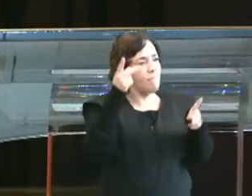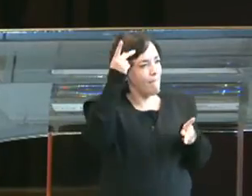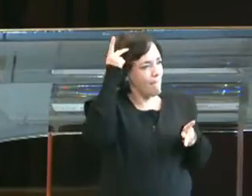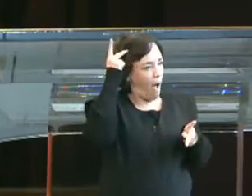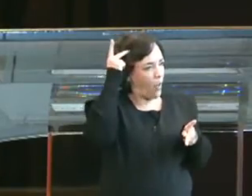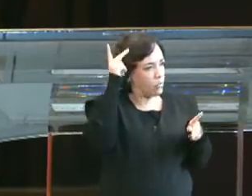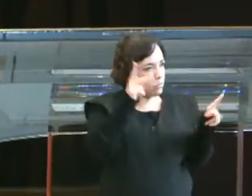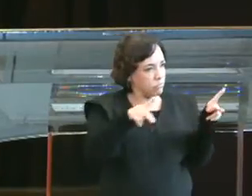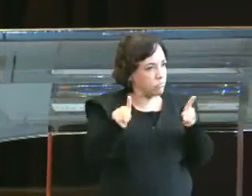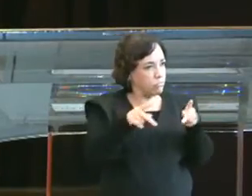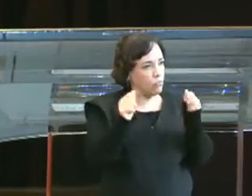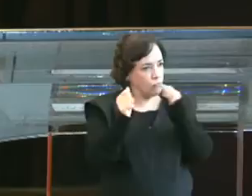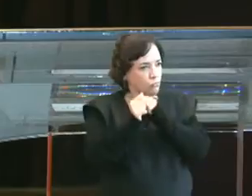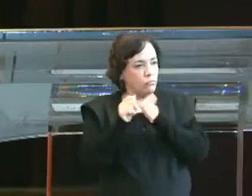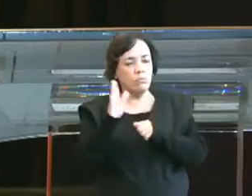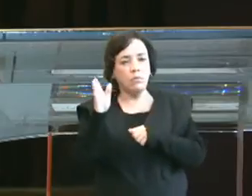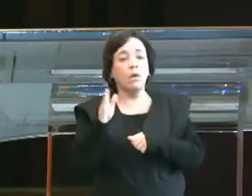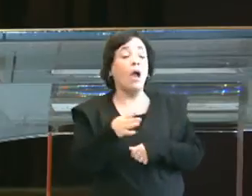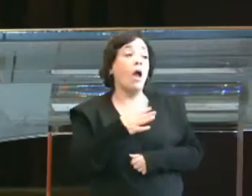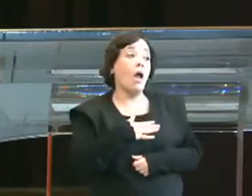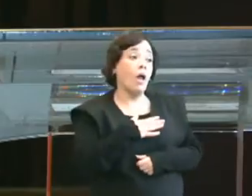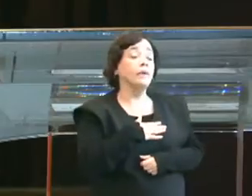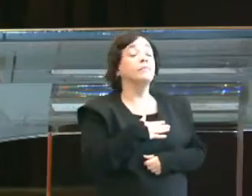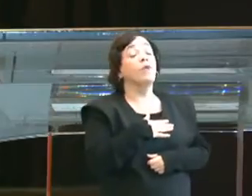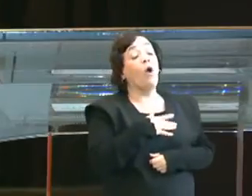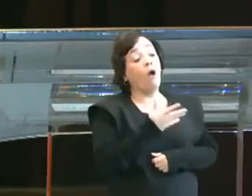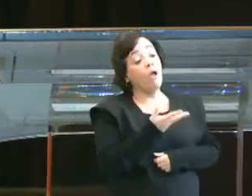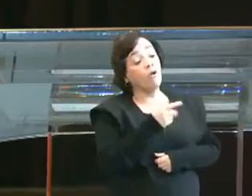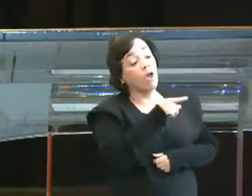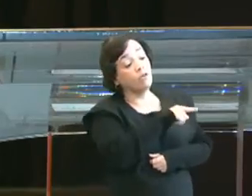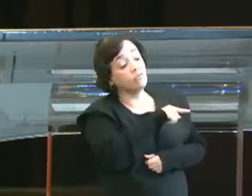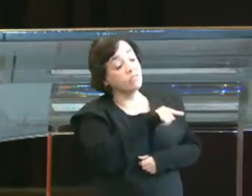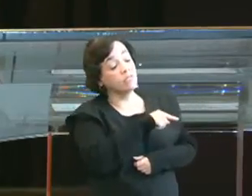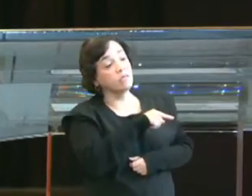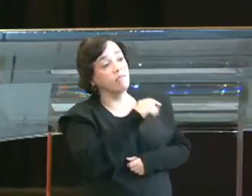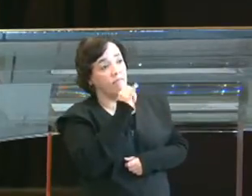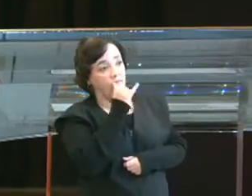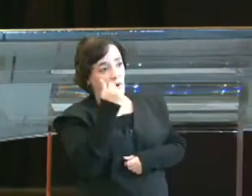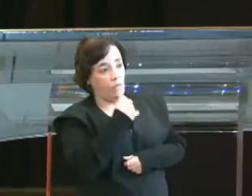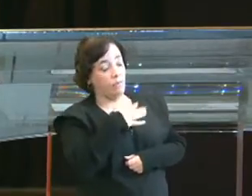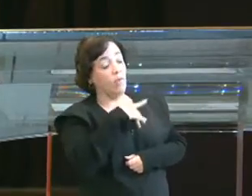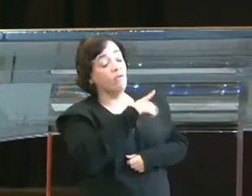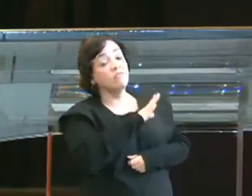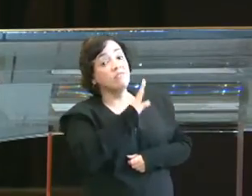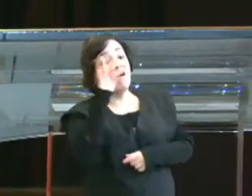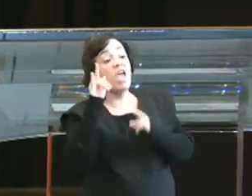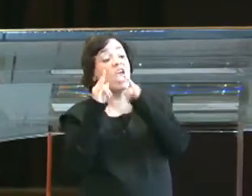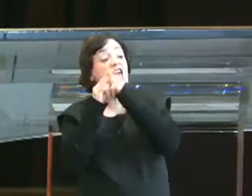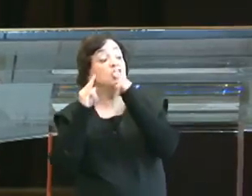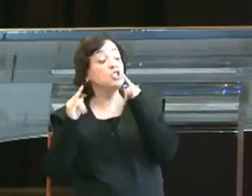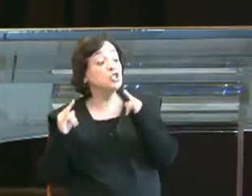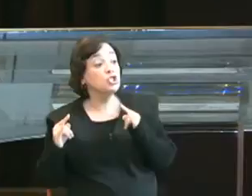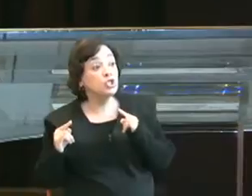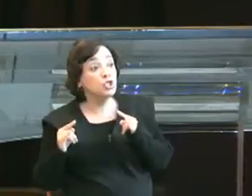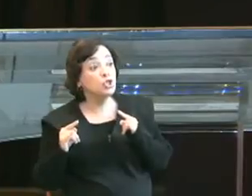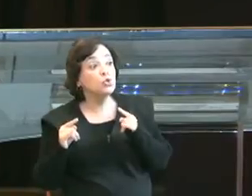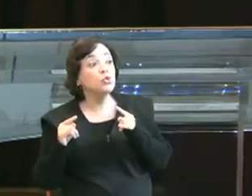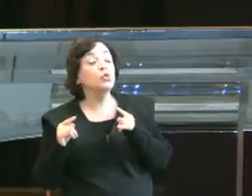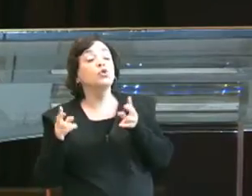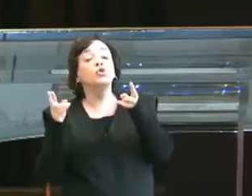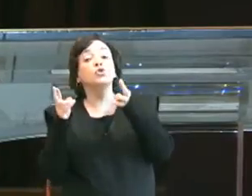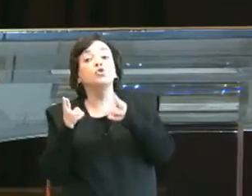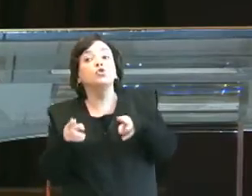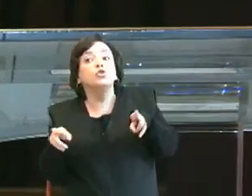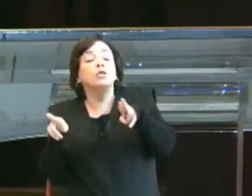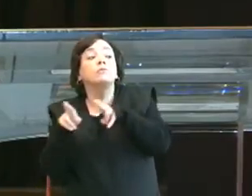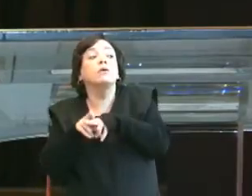eu quero que você vá para um retiro de cura e restauração. Eu fiquei meio invocado. Tá tudo bem, pastor.